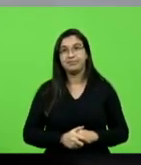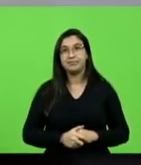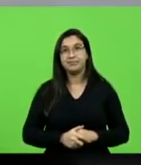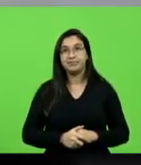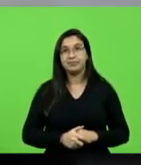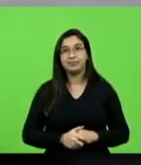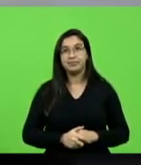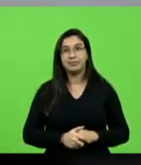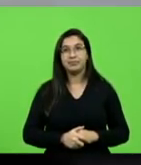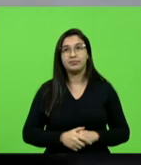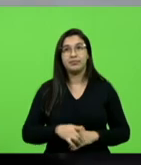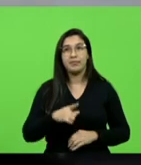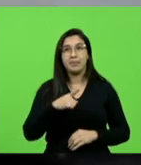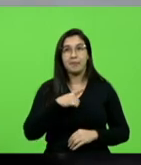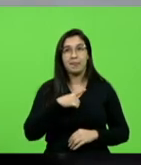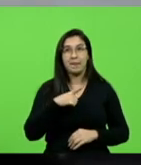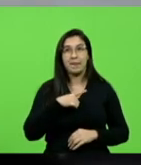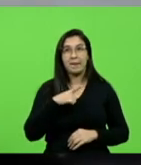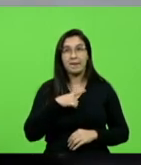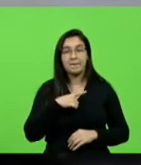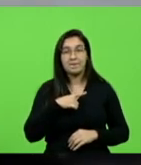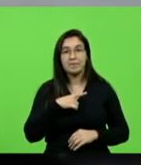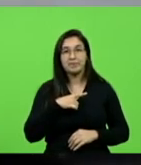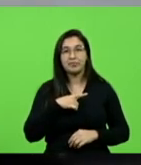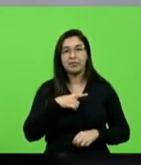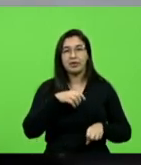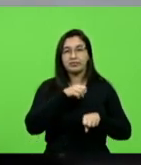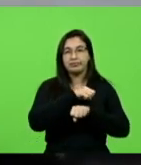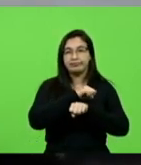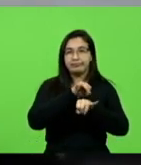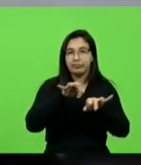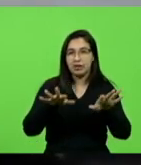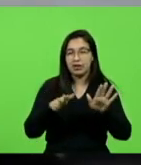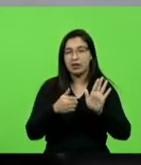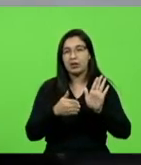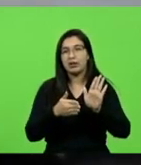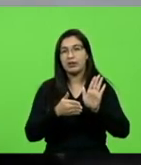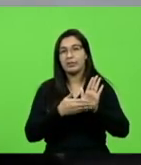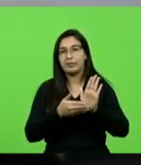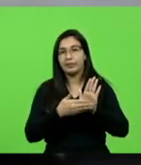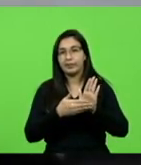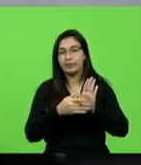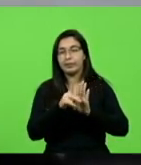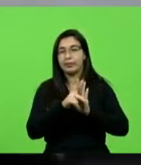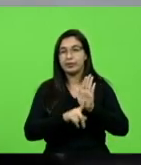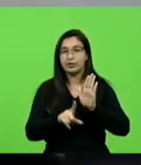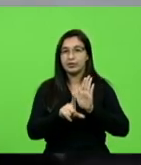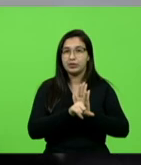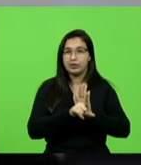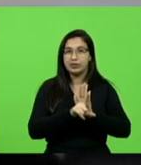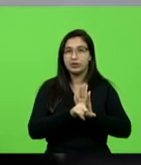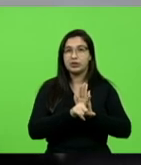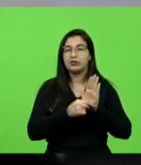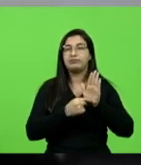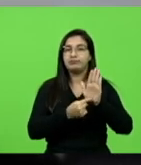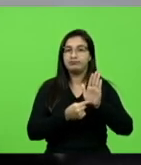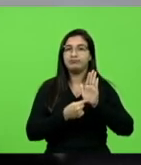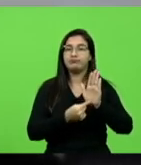Tendo-se em vista os propagados projetos de lei que recorrentemente são apresentados ao Congresso